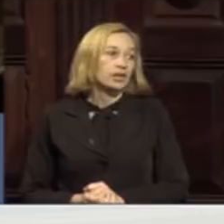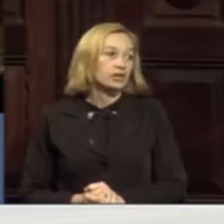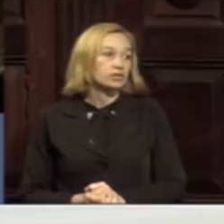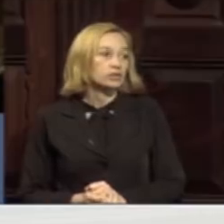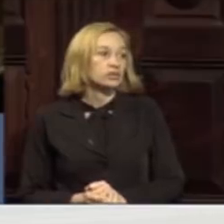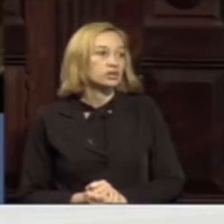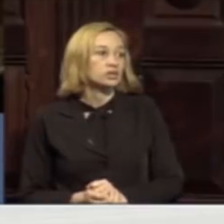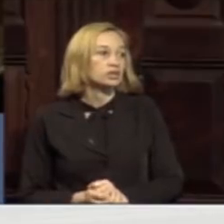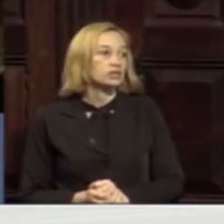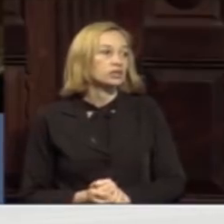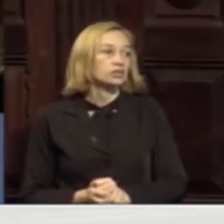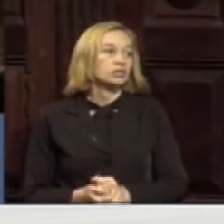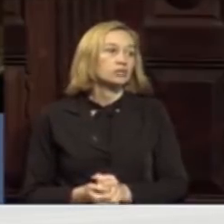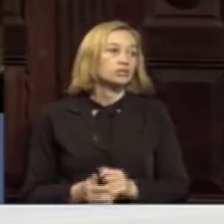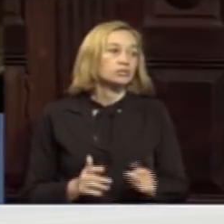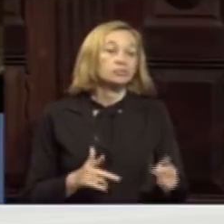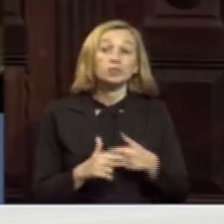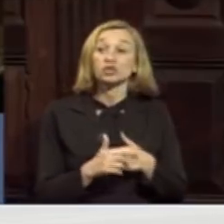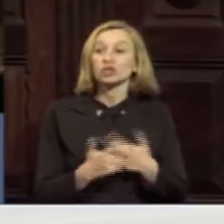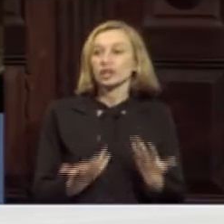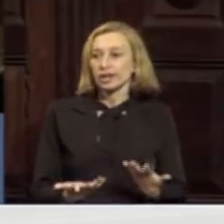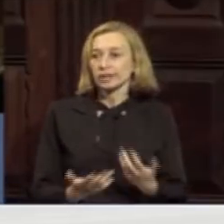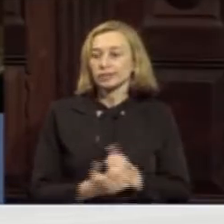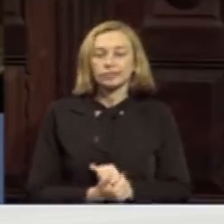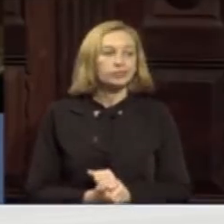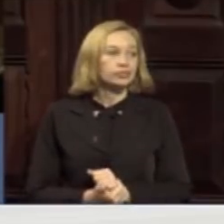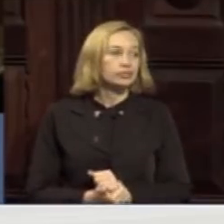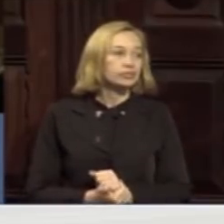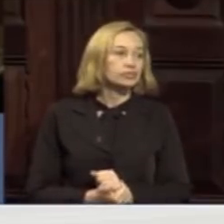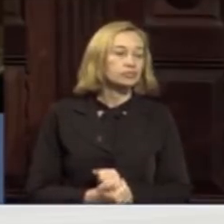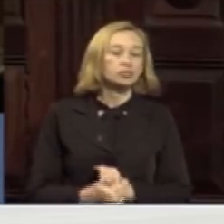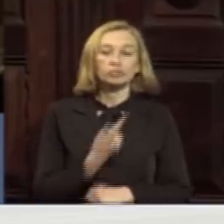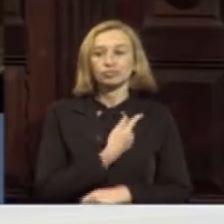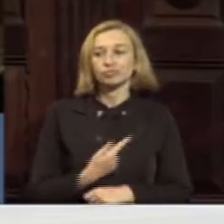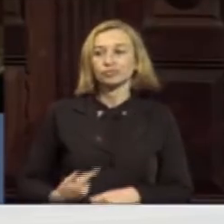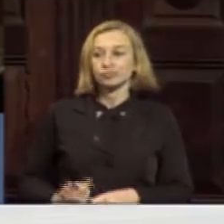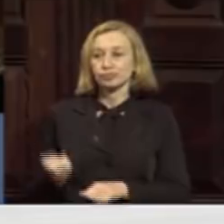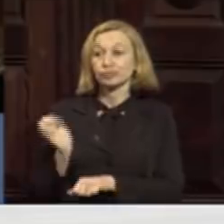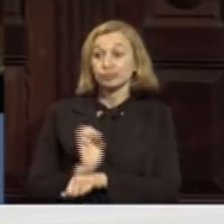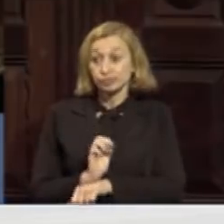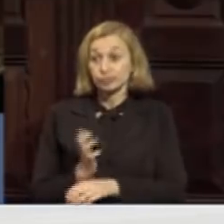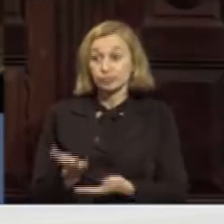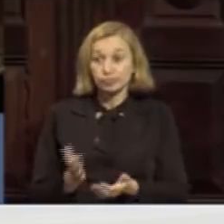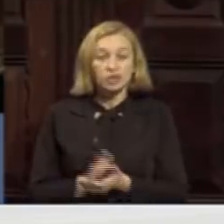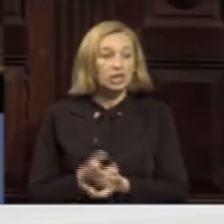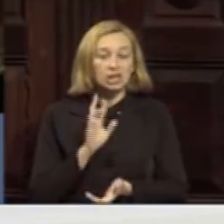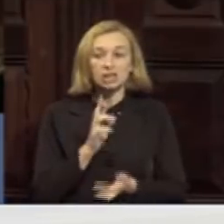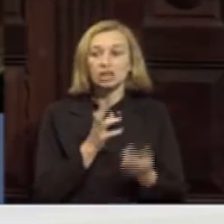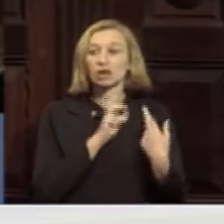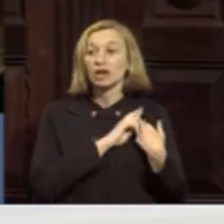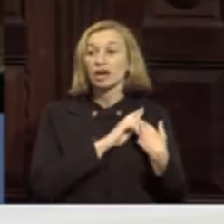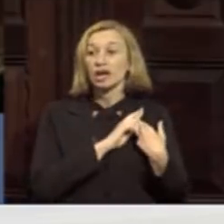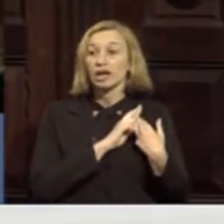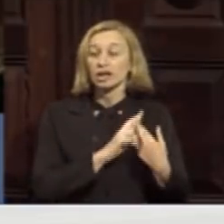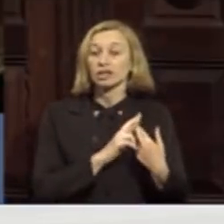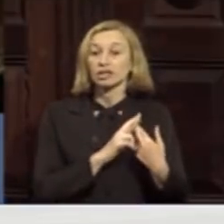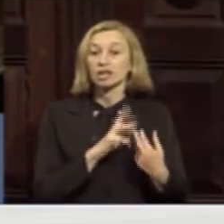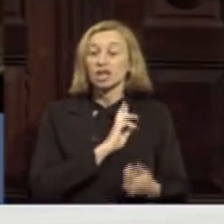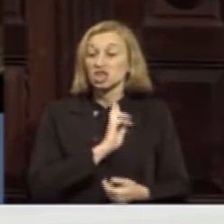vítima de um processo de inanição praticado pelo governo do estado que não respeita, não considera, não